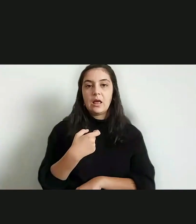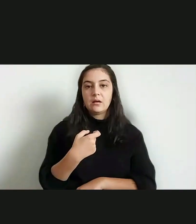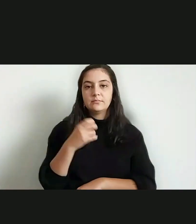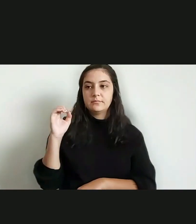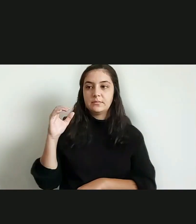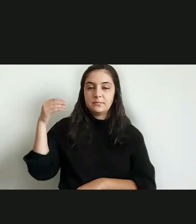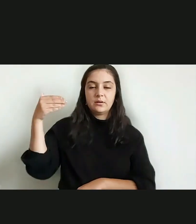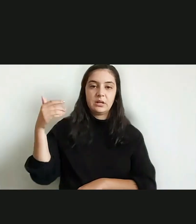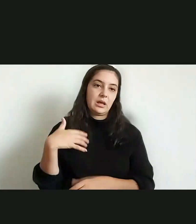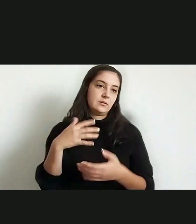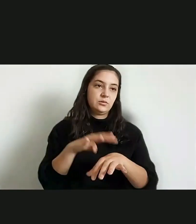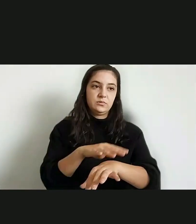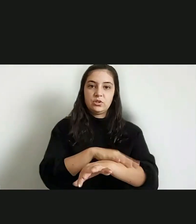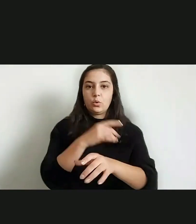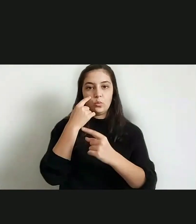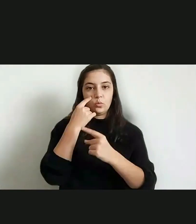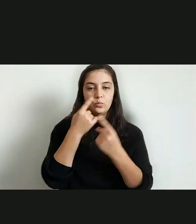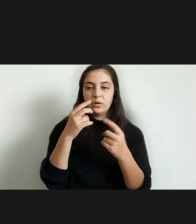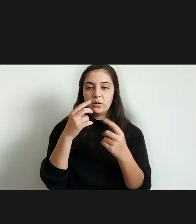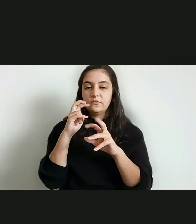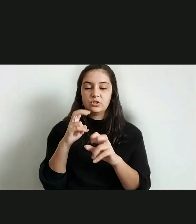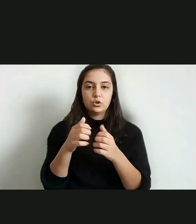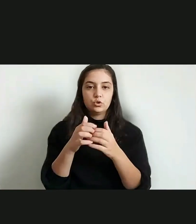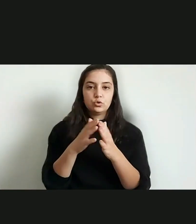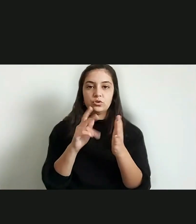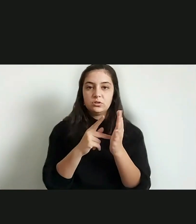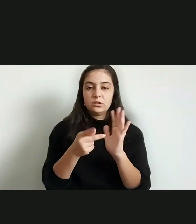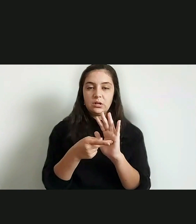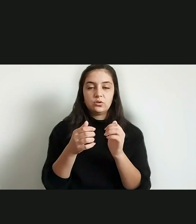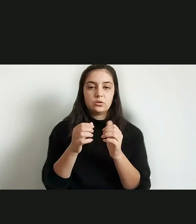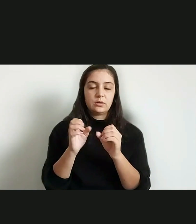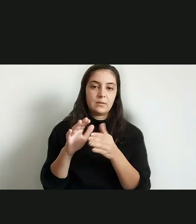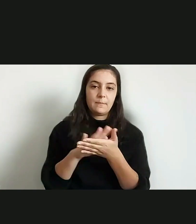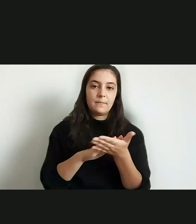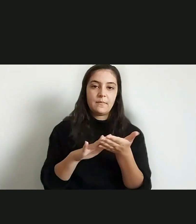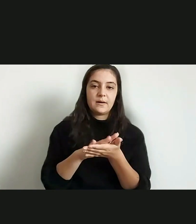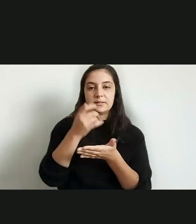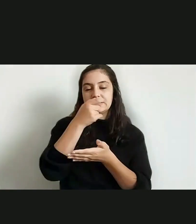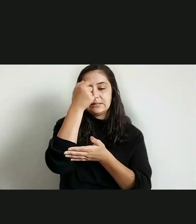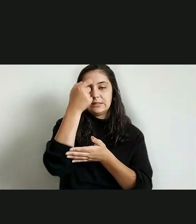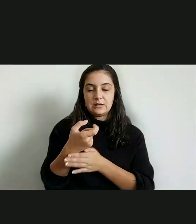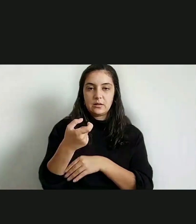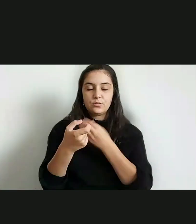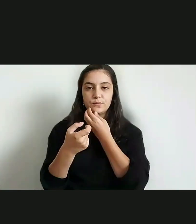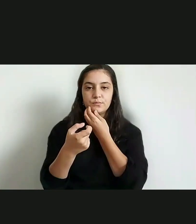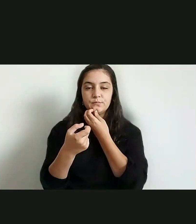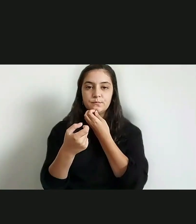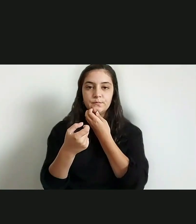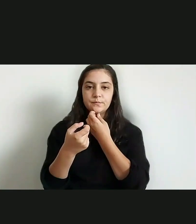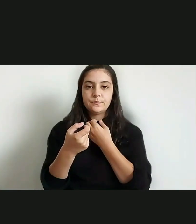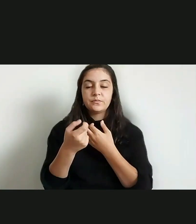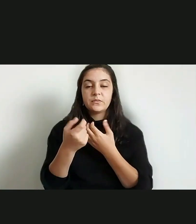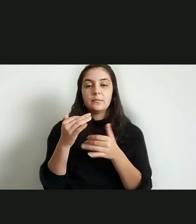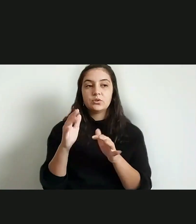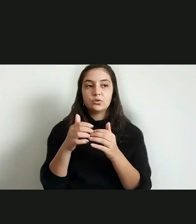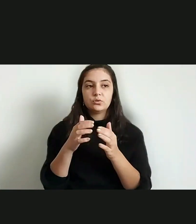não é? Administração pública, investigadores, técnicos, na base todos podemos ser cidadãos, mas nem todos